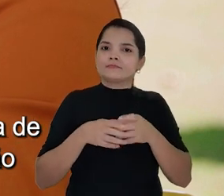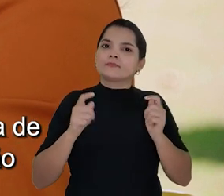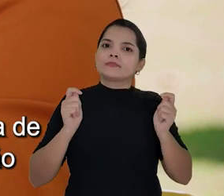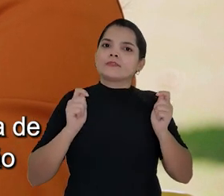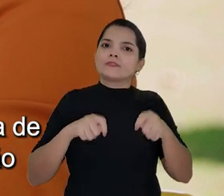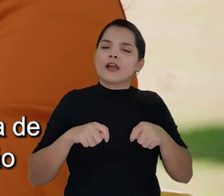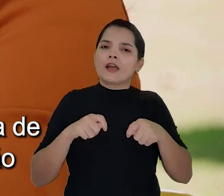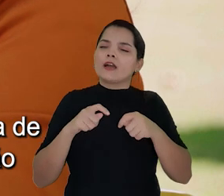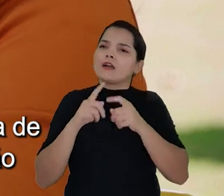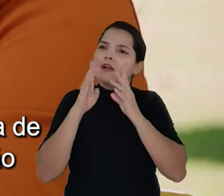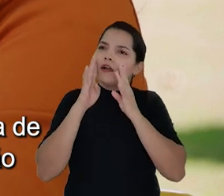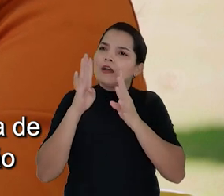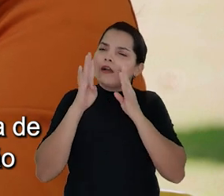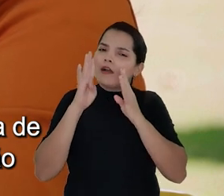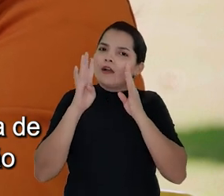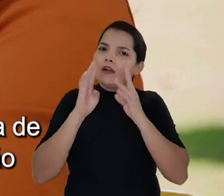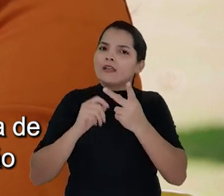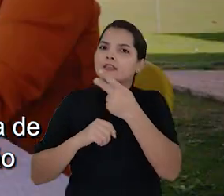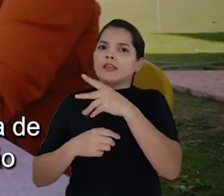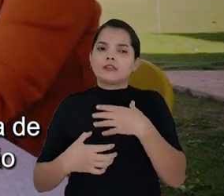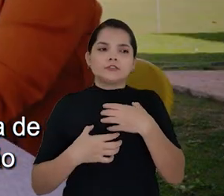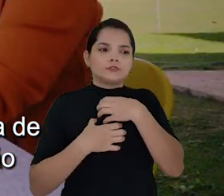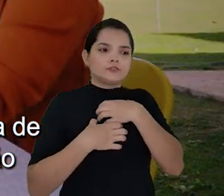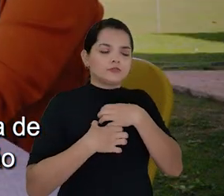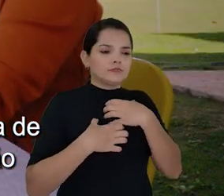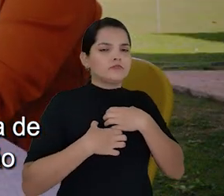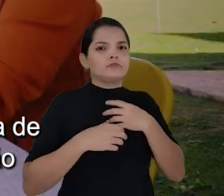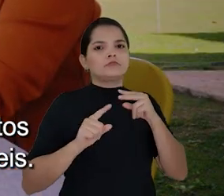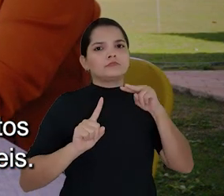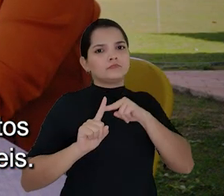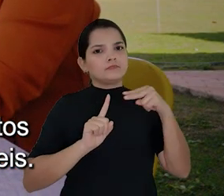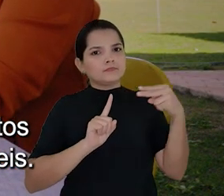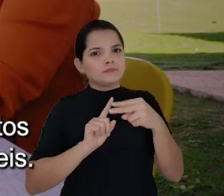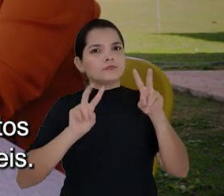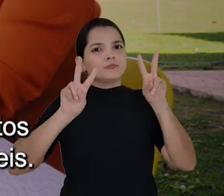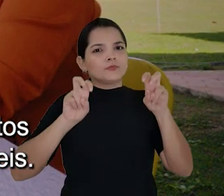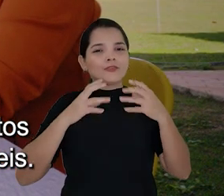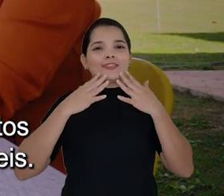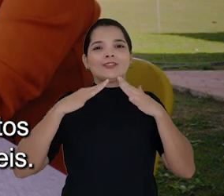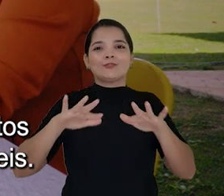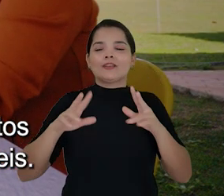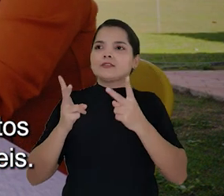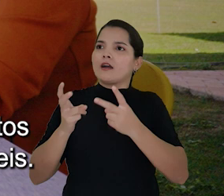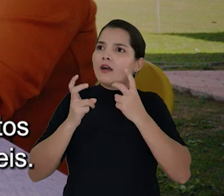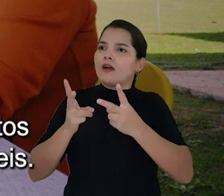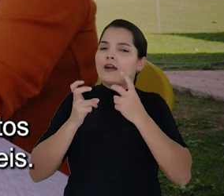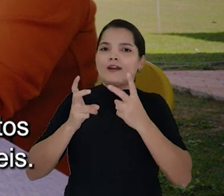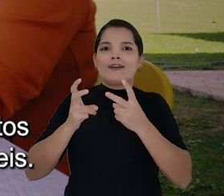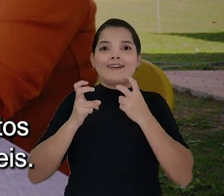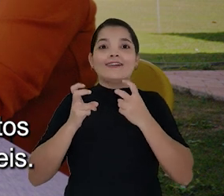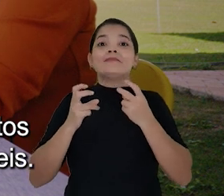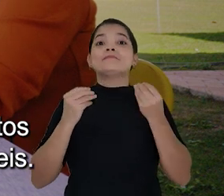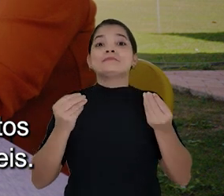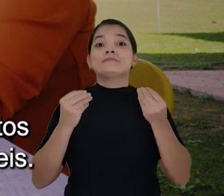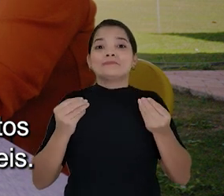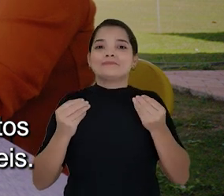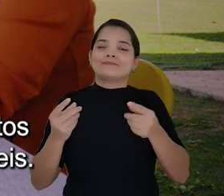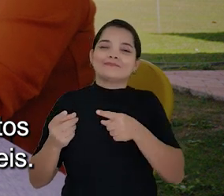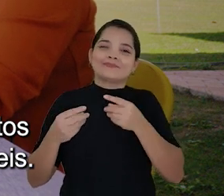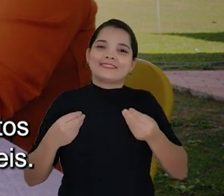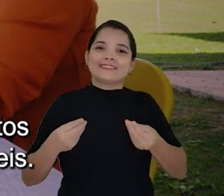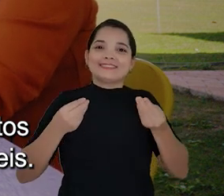escuta de uma forma de ver do cientista indígena em relação à natureza que Muito provavelmente traz